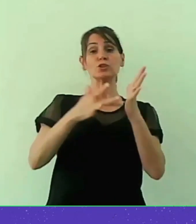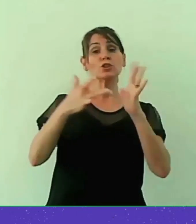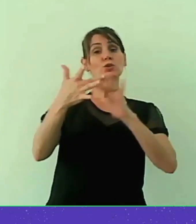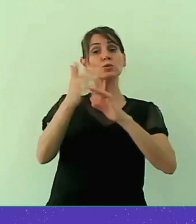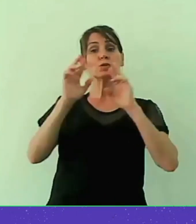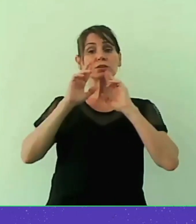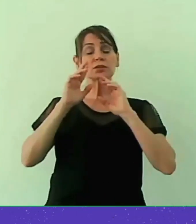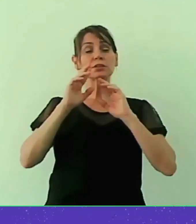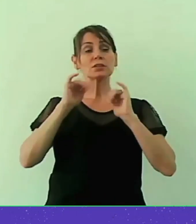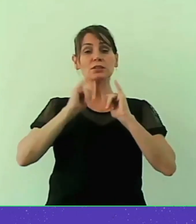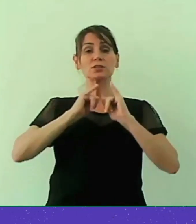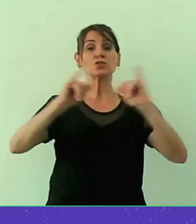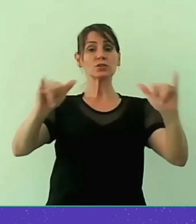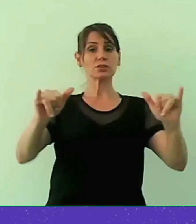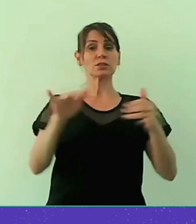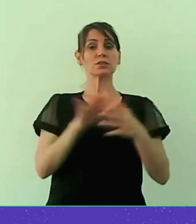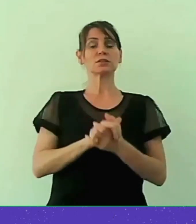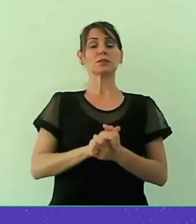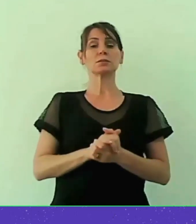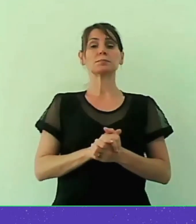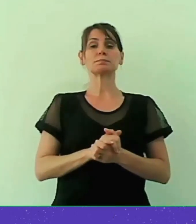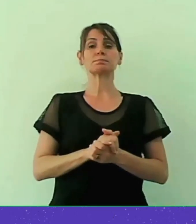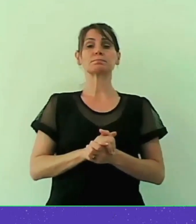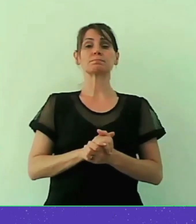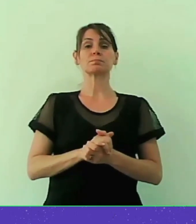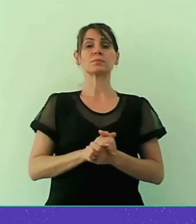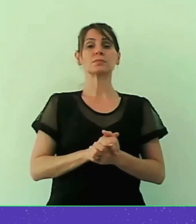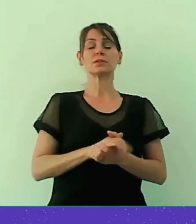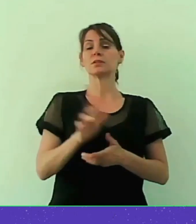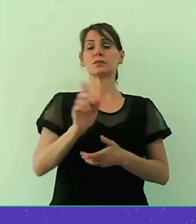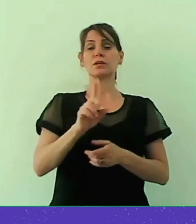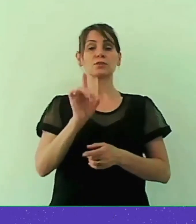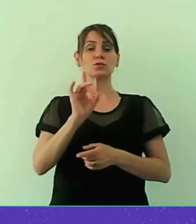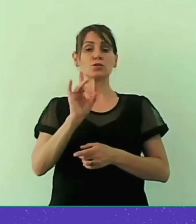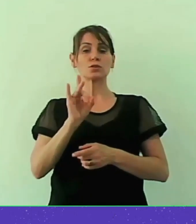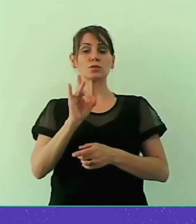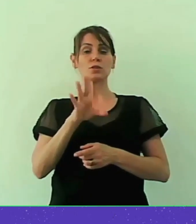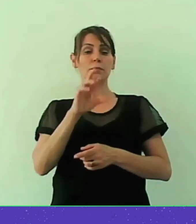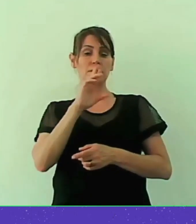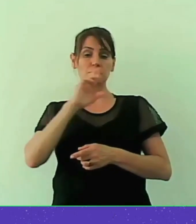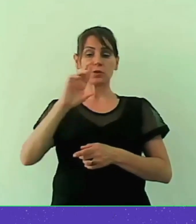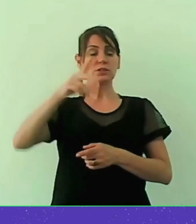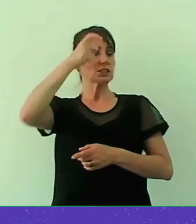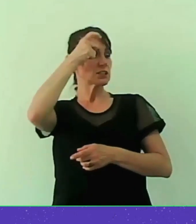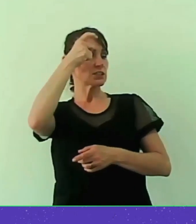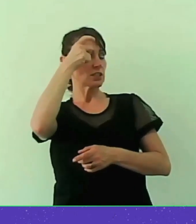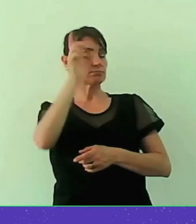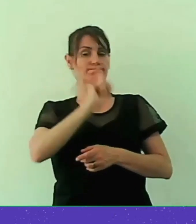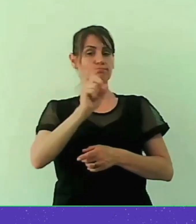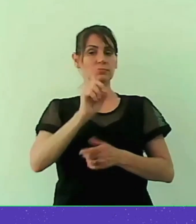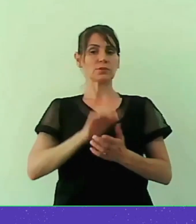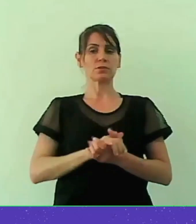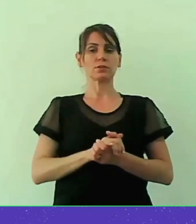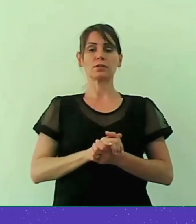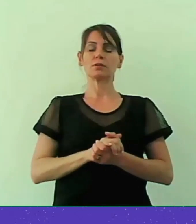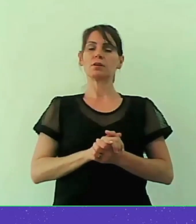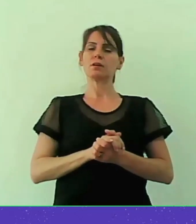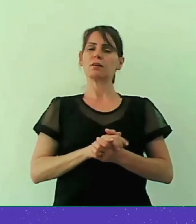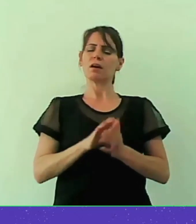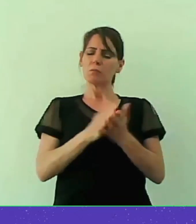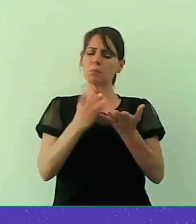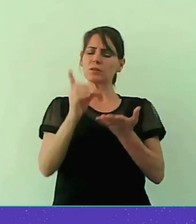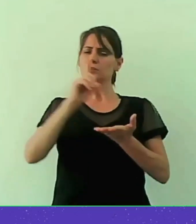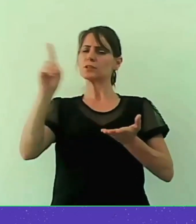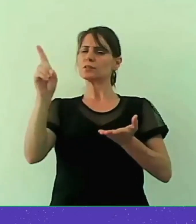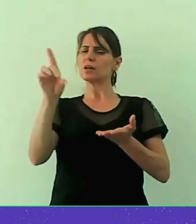palavra, não era apenas para responder à tentação de Satanás, mas essa palavra é uma verdade desde